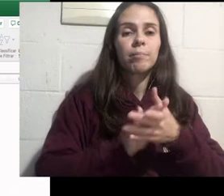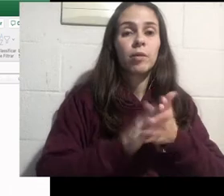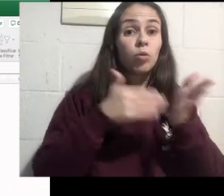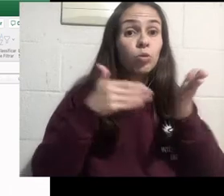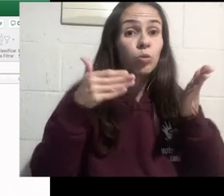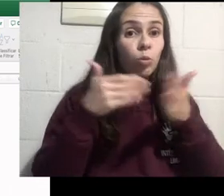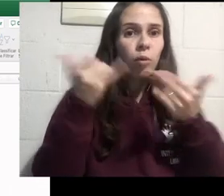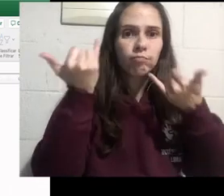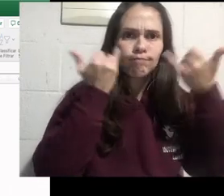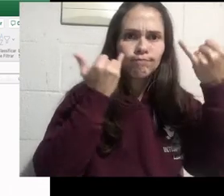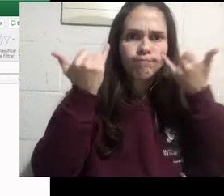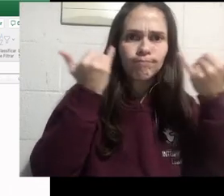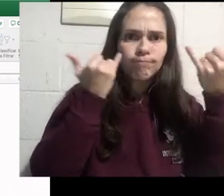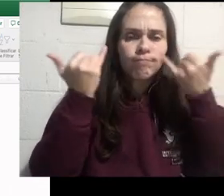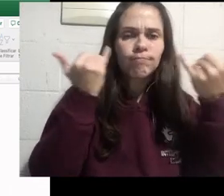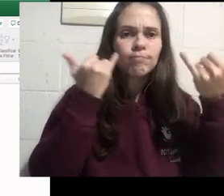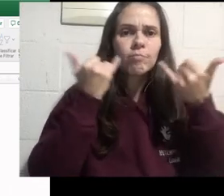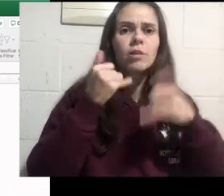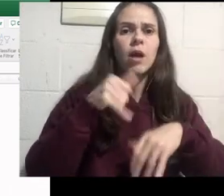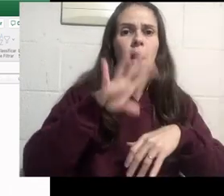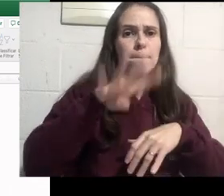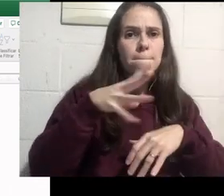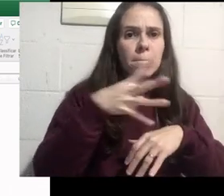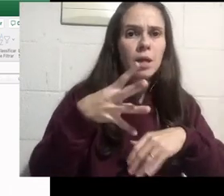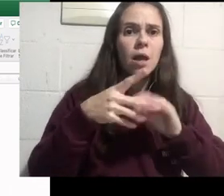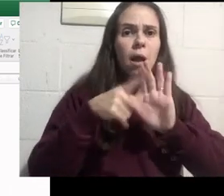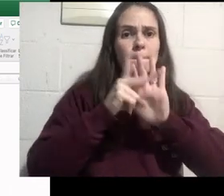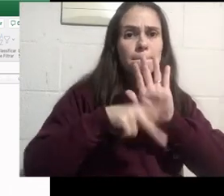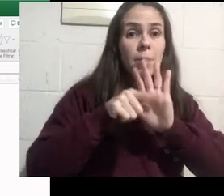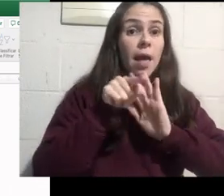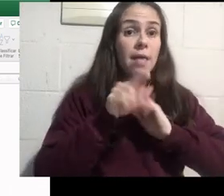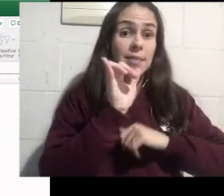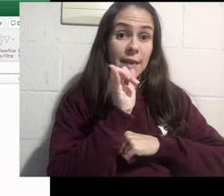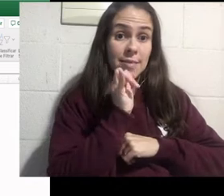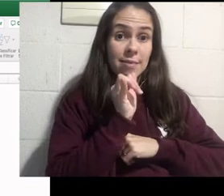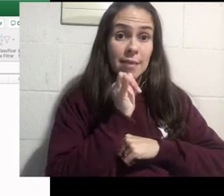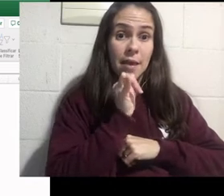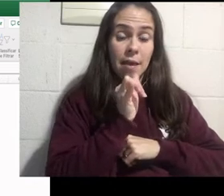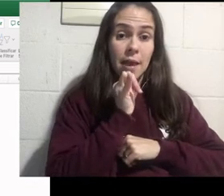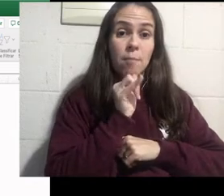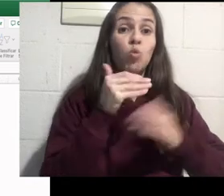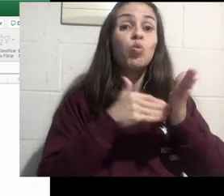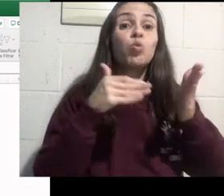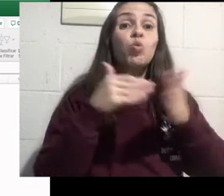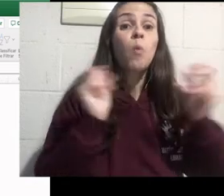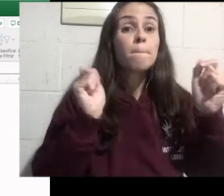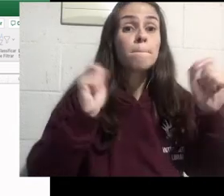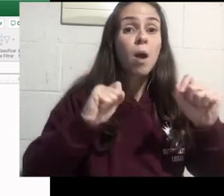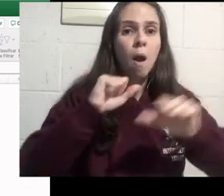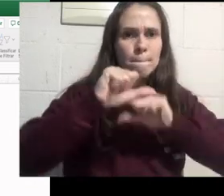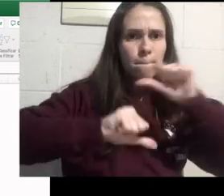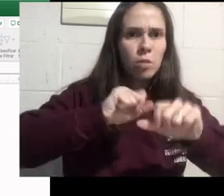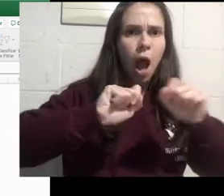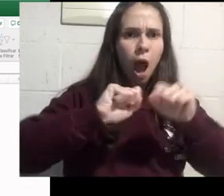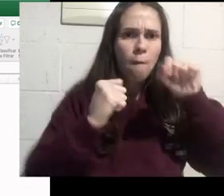as informações que estão nesse plano aqui financeiro, que é exemplo, que vão ser editadas ou modificadas por